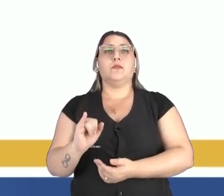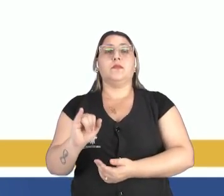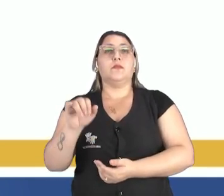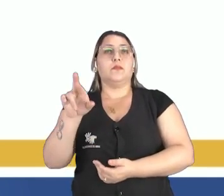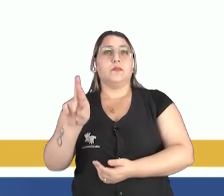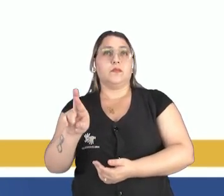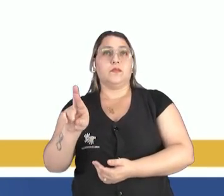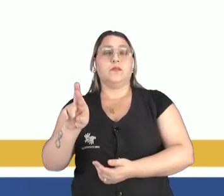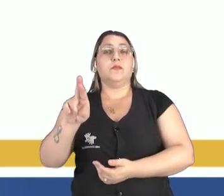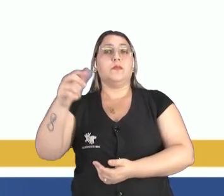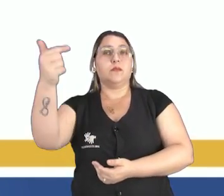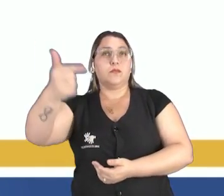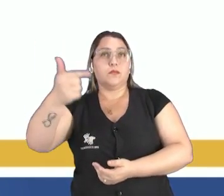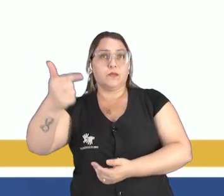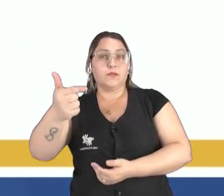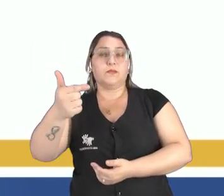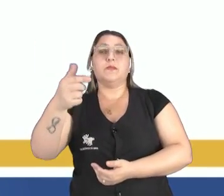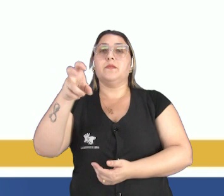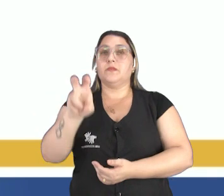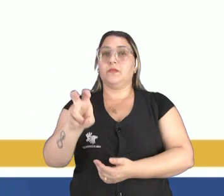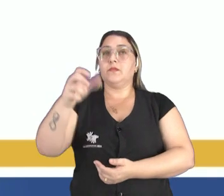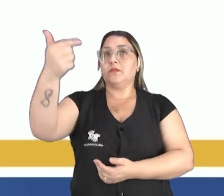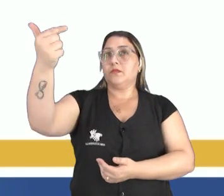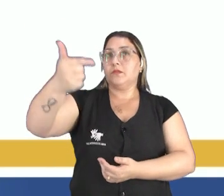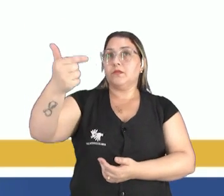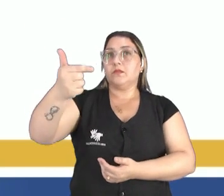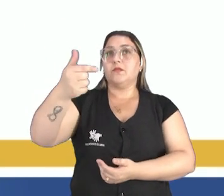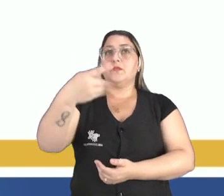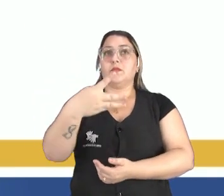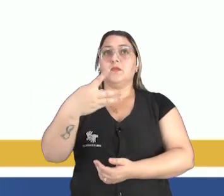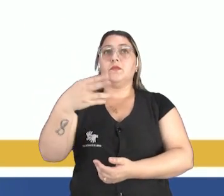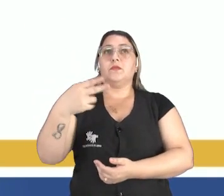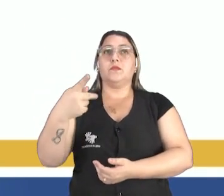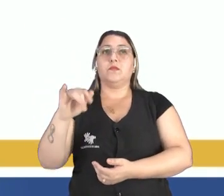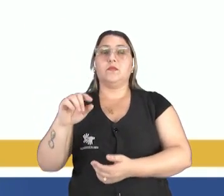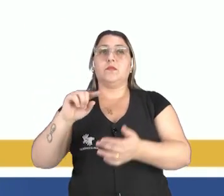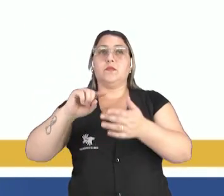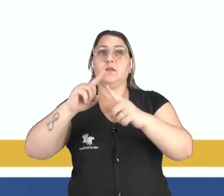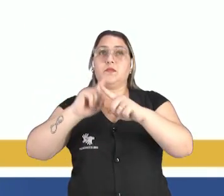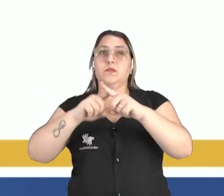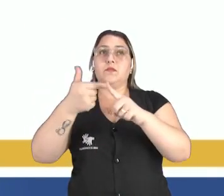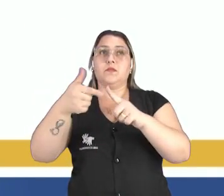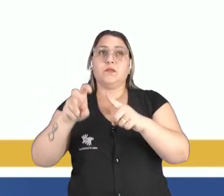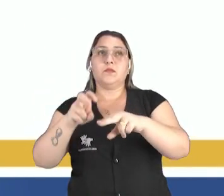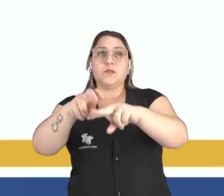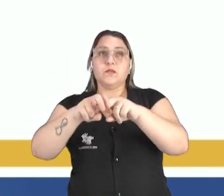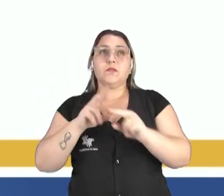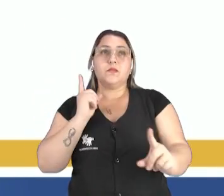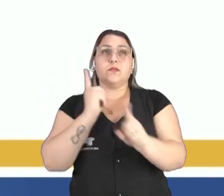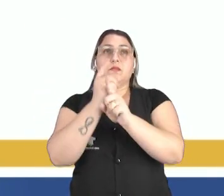é r ao quadrado, vai ficar 5 ao quadrado. Então vai ficar 4π vezes 25. Por isso que eu vou